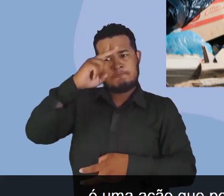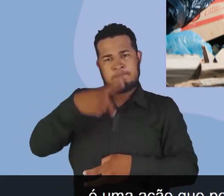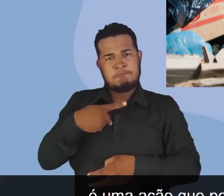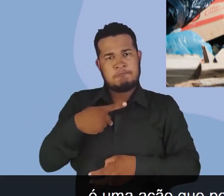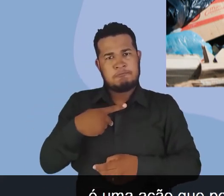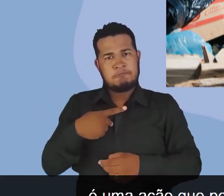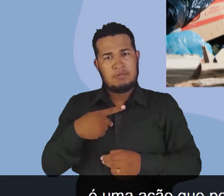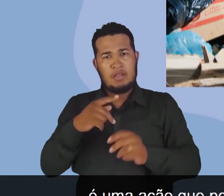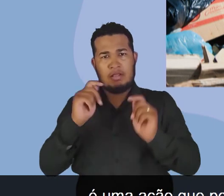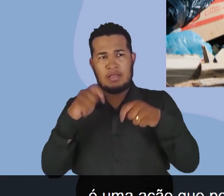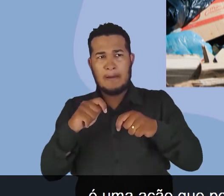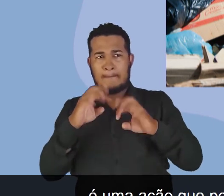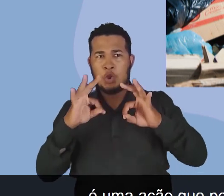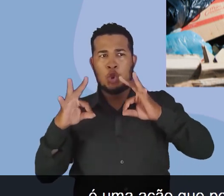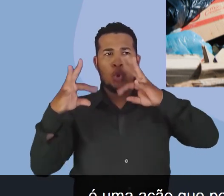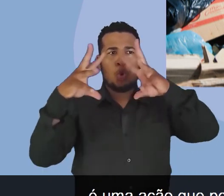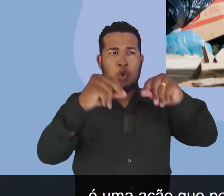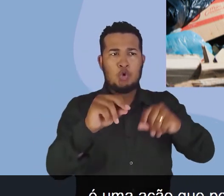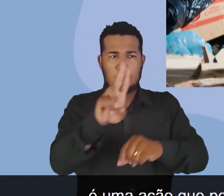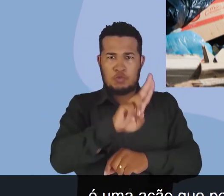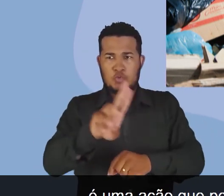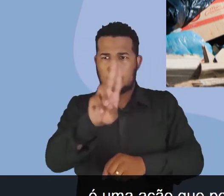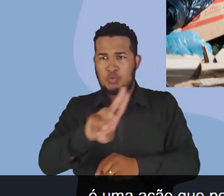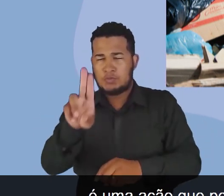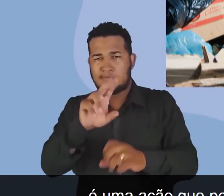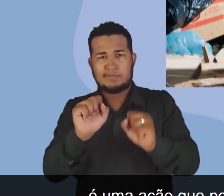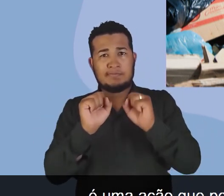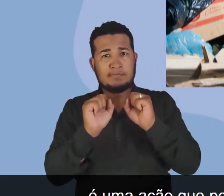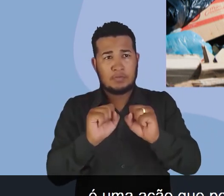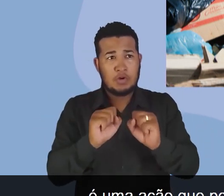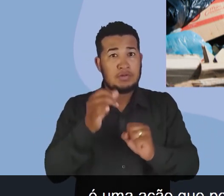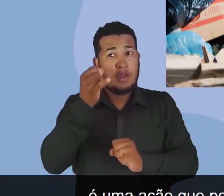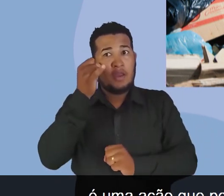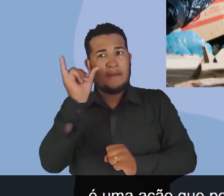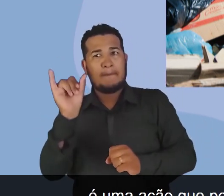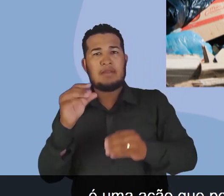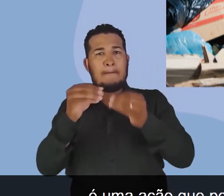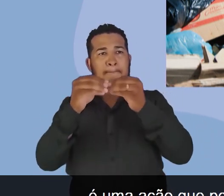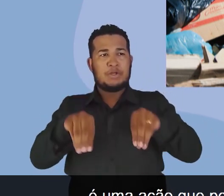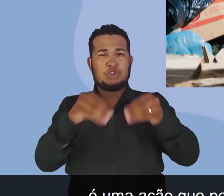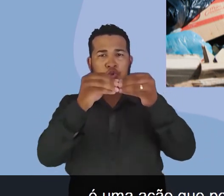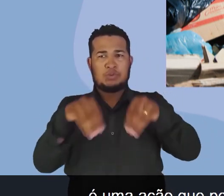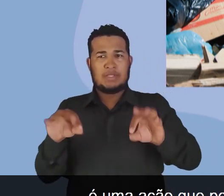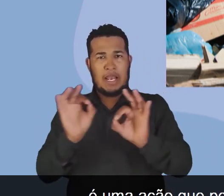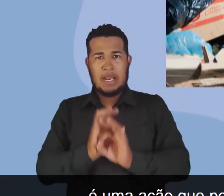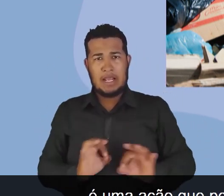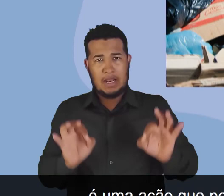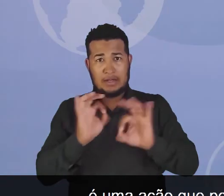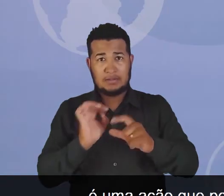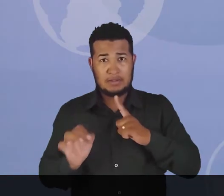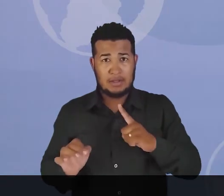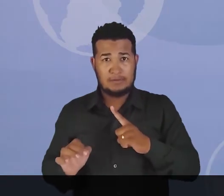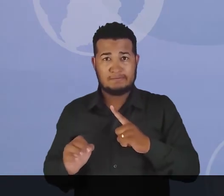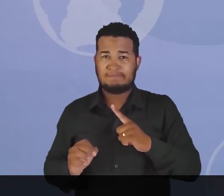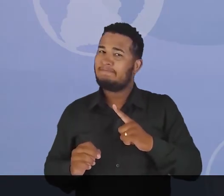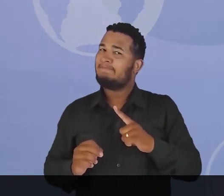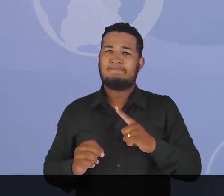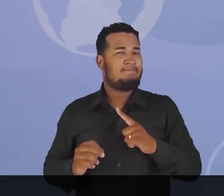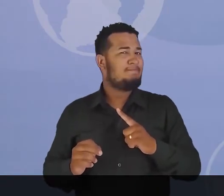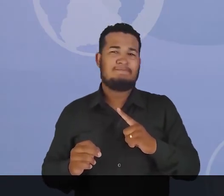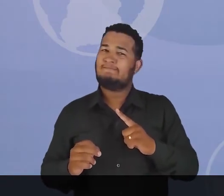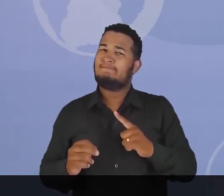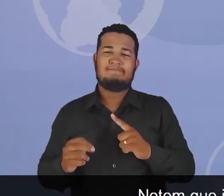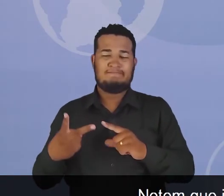que pode ser universalizada sem que resulte em prejuízo para a humanidade? É uma ação que